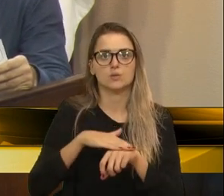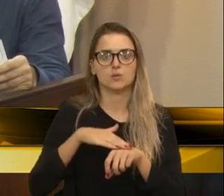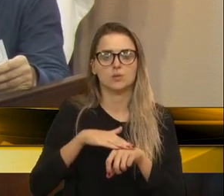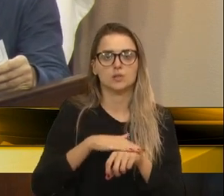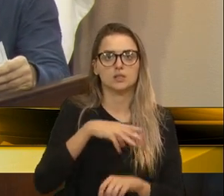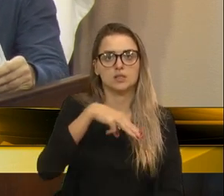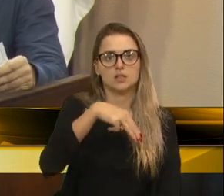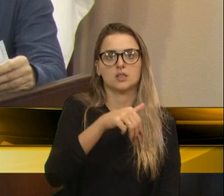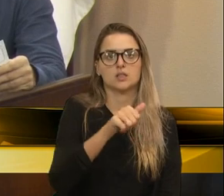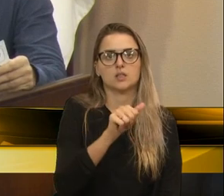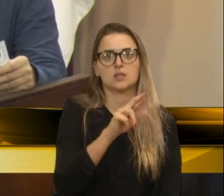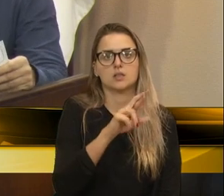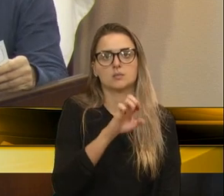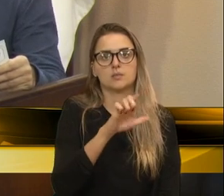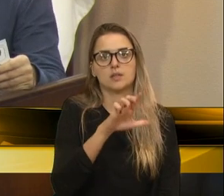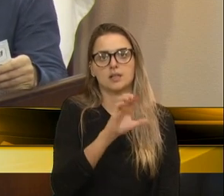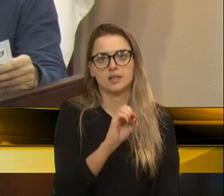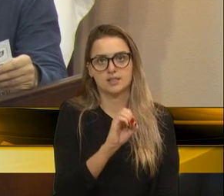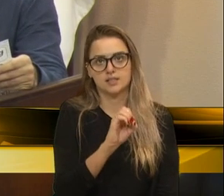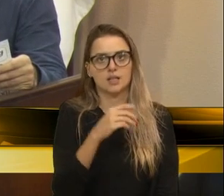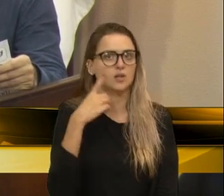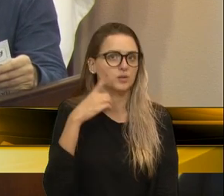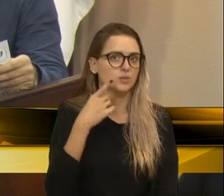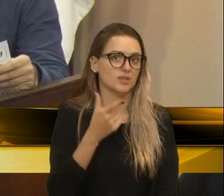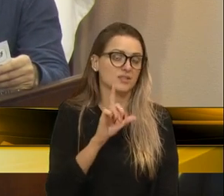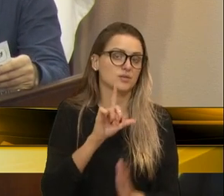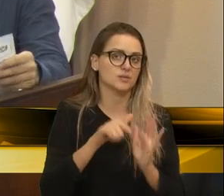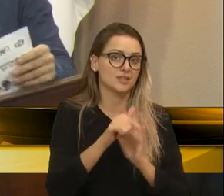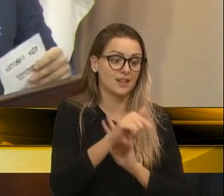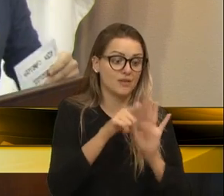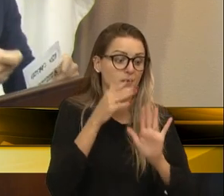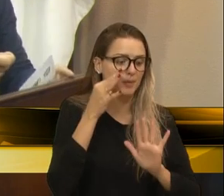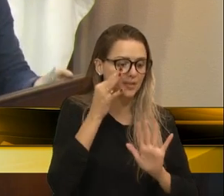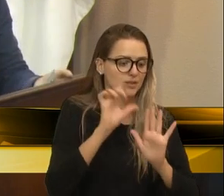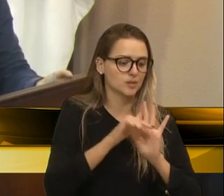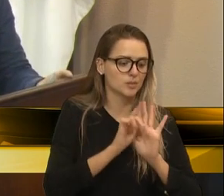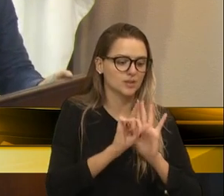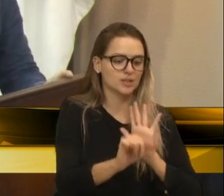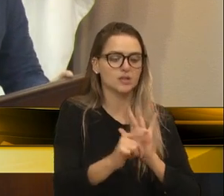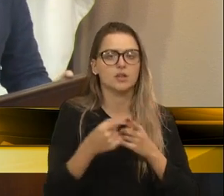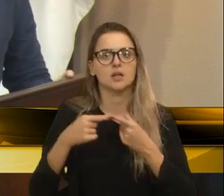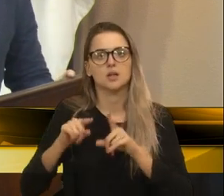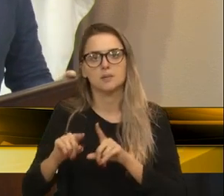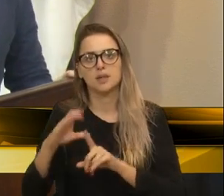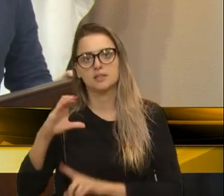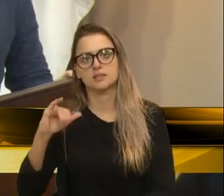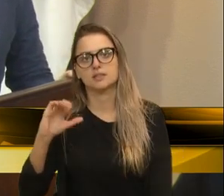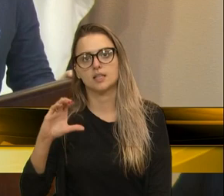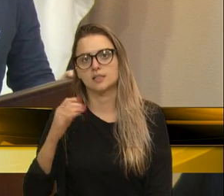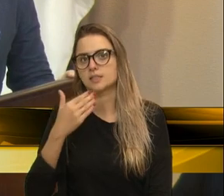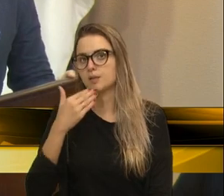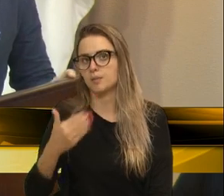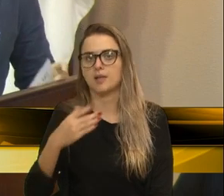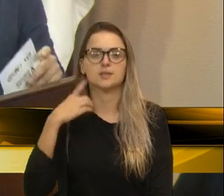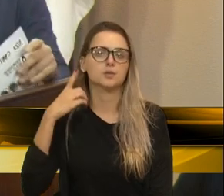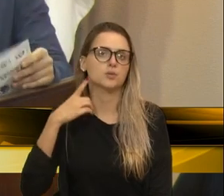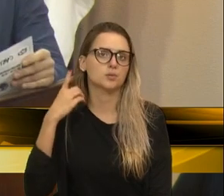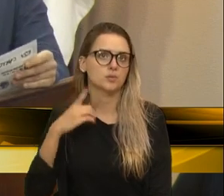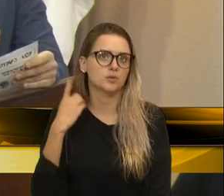duas oportunidades. Ele estava lá e saiu depois da reunião. Mas esperamos que a SIC cobre desses deputados, como